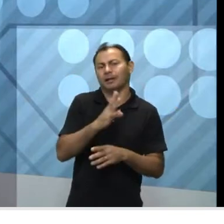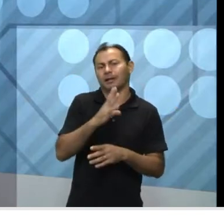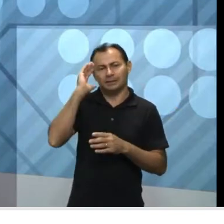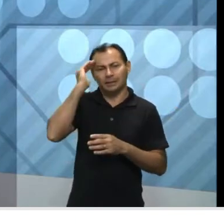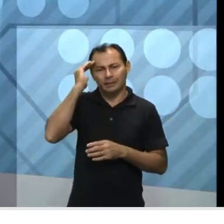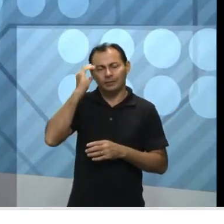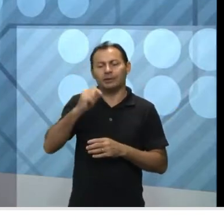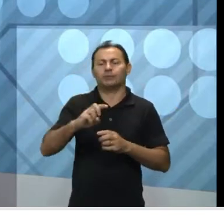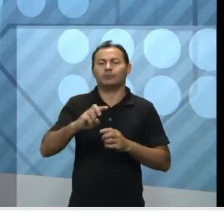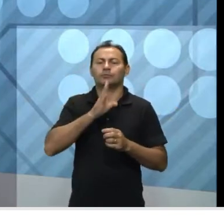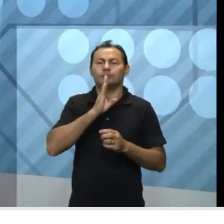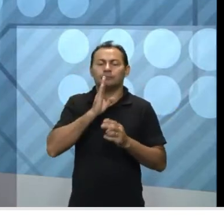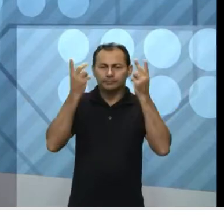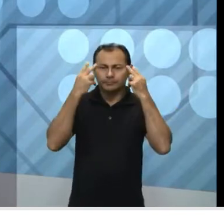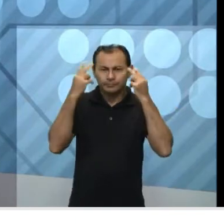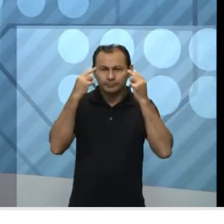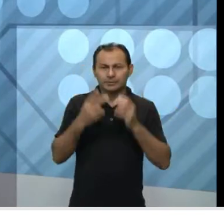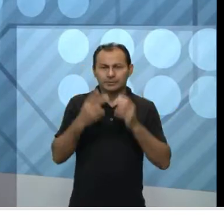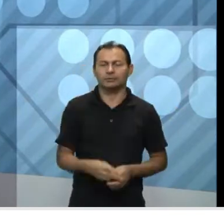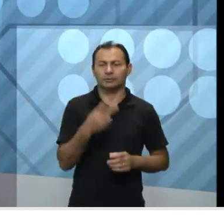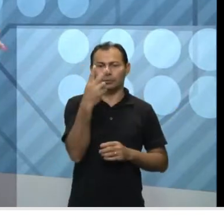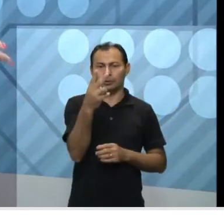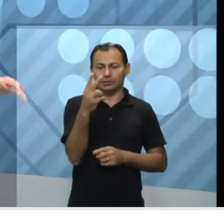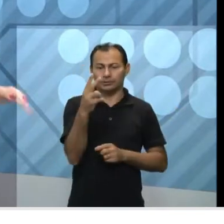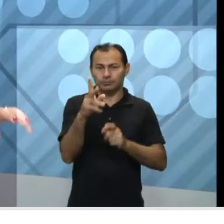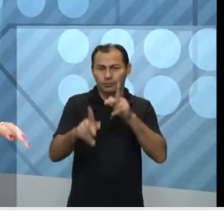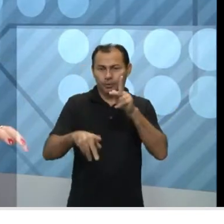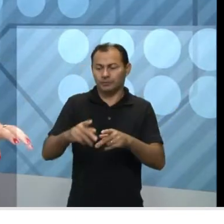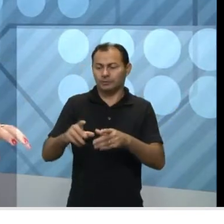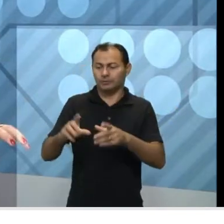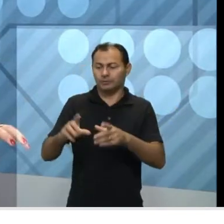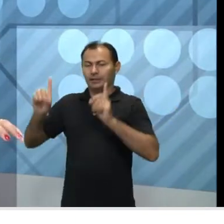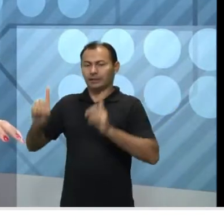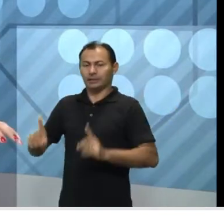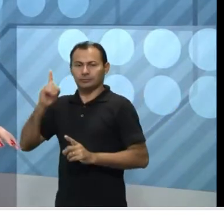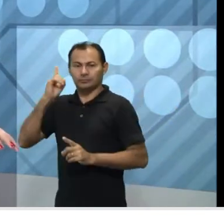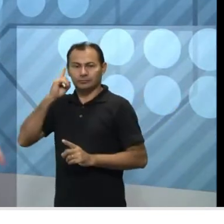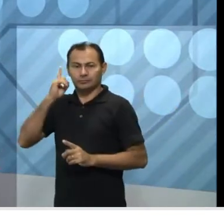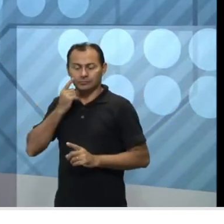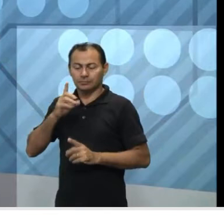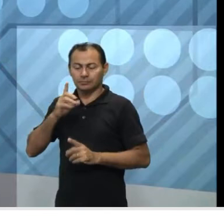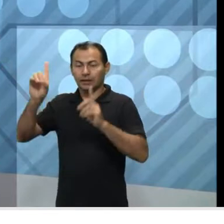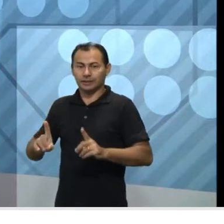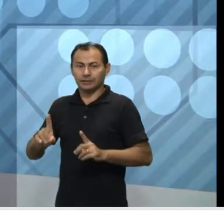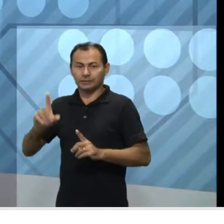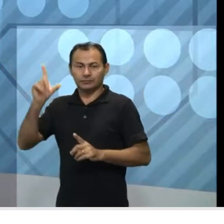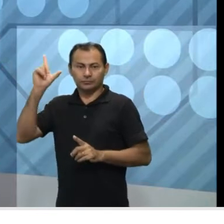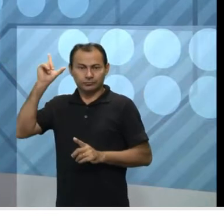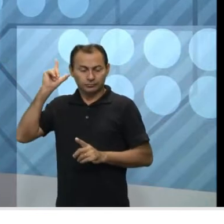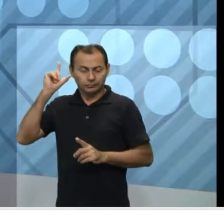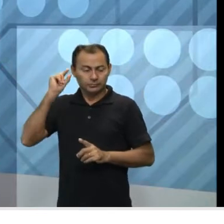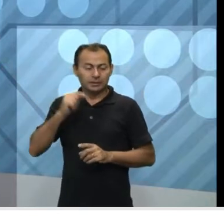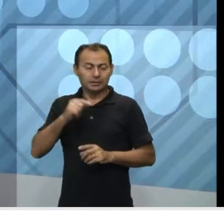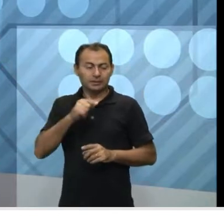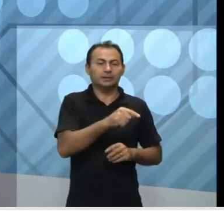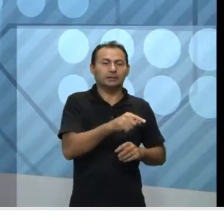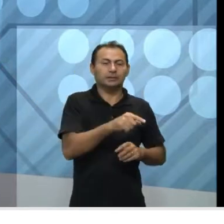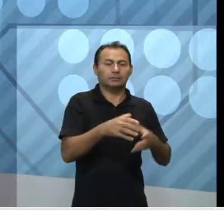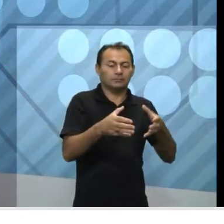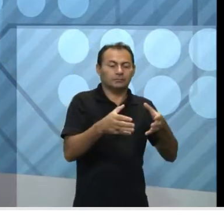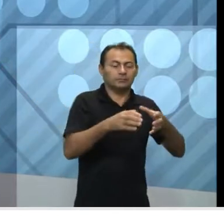duas populações, deficientes auditivos e estes que se consideram surdos preferem ser chamados de